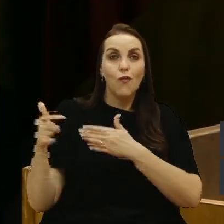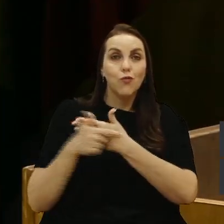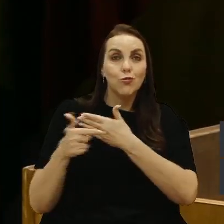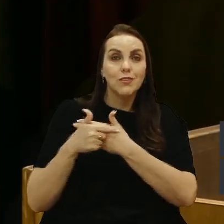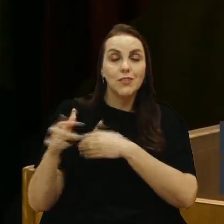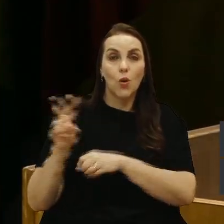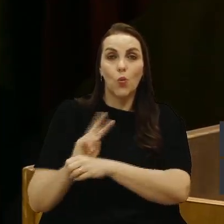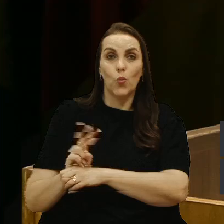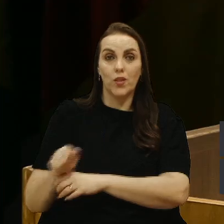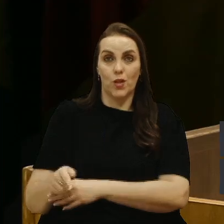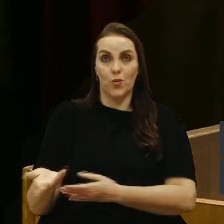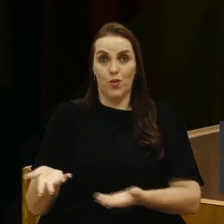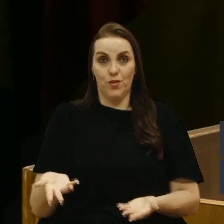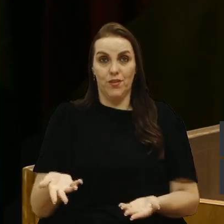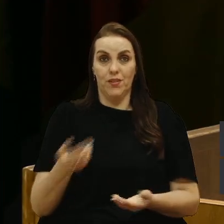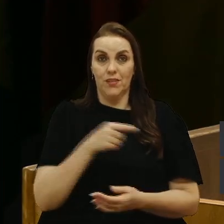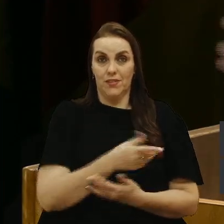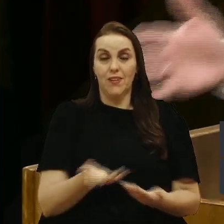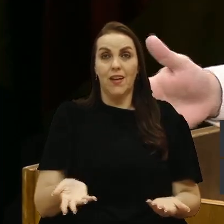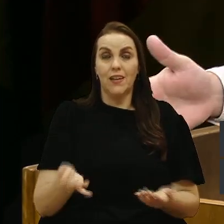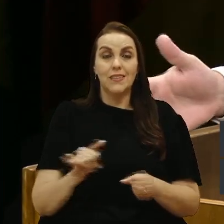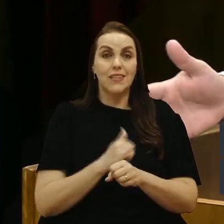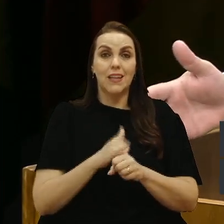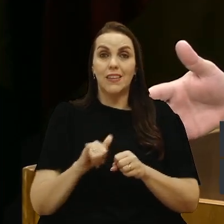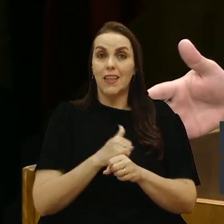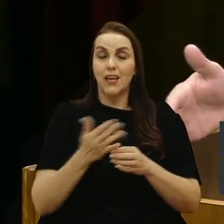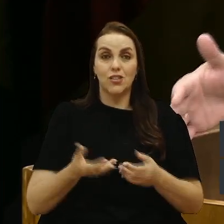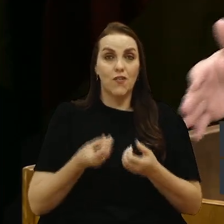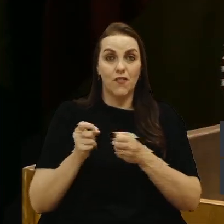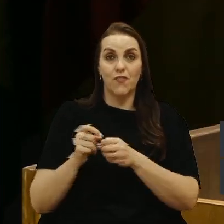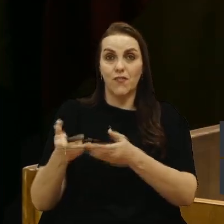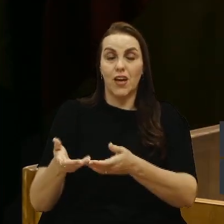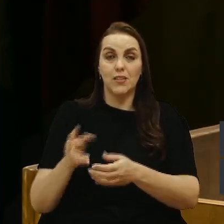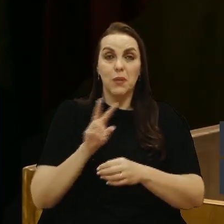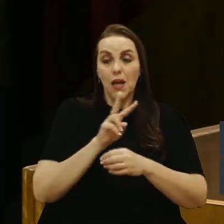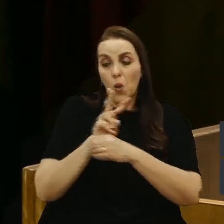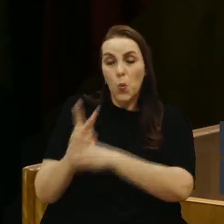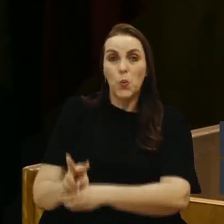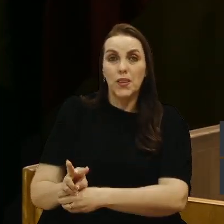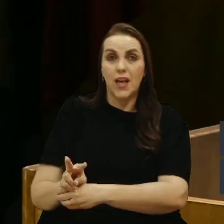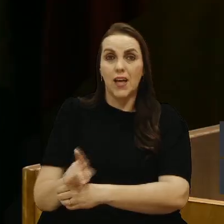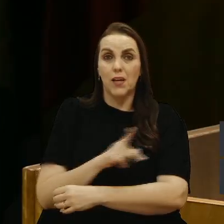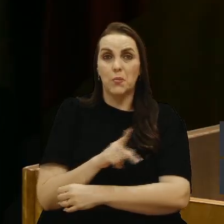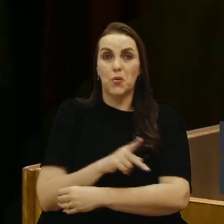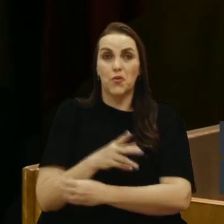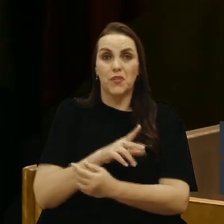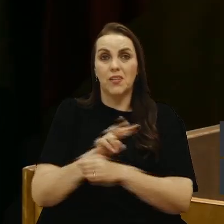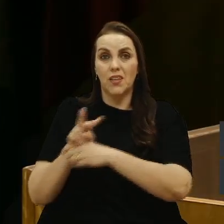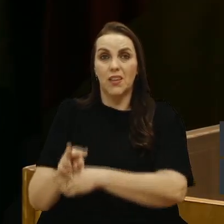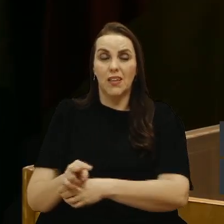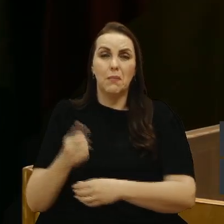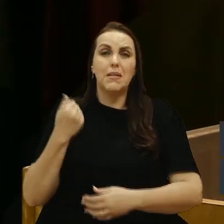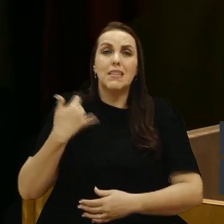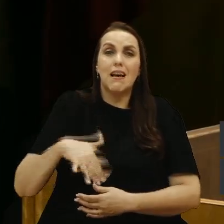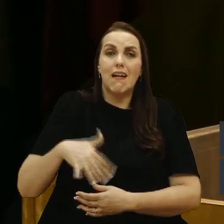6 vezes mais, ela deixa de criar estratégia para exercer a função de cuidadora. Então, custa mais caro ainda o nosso